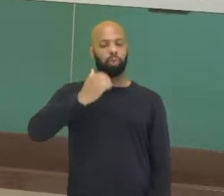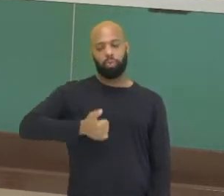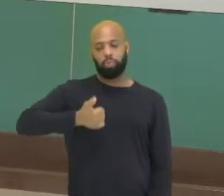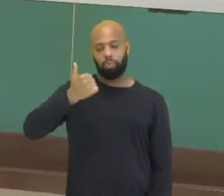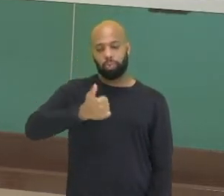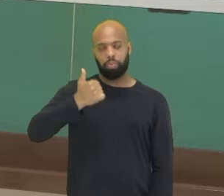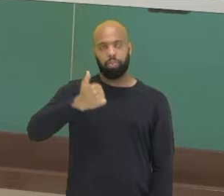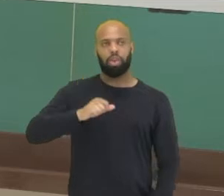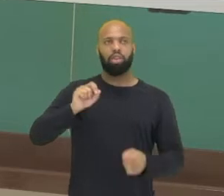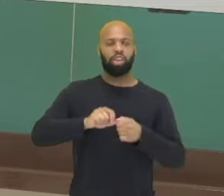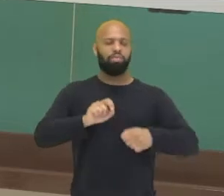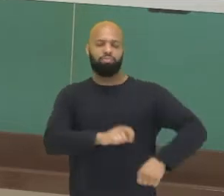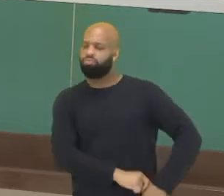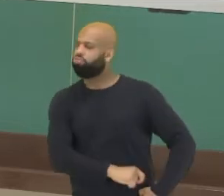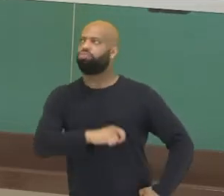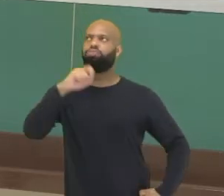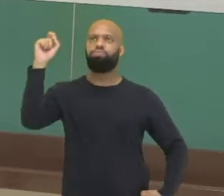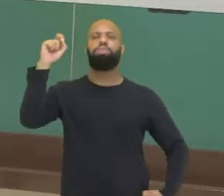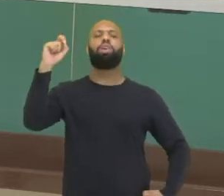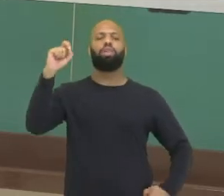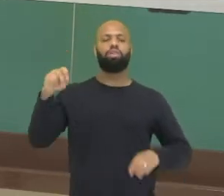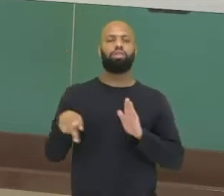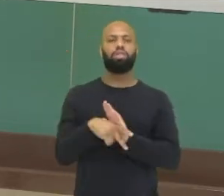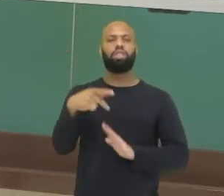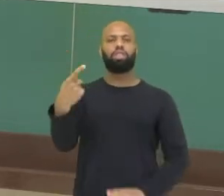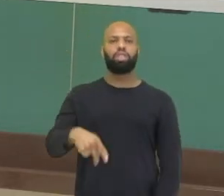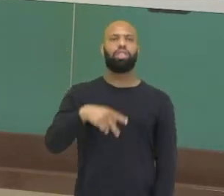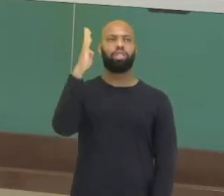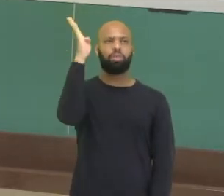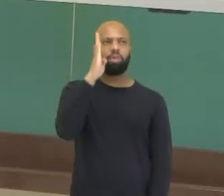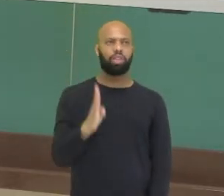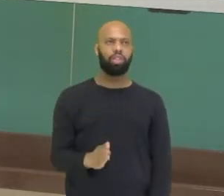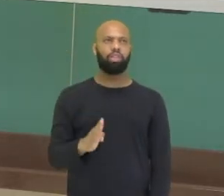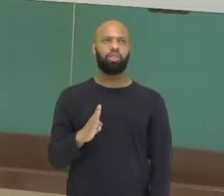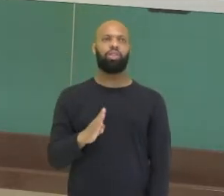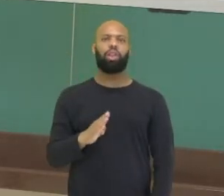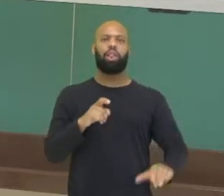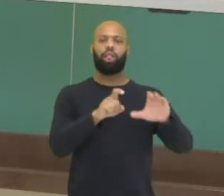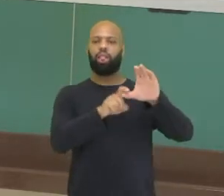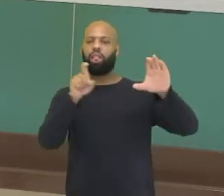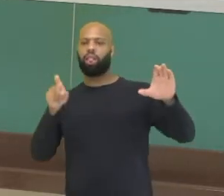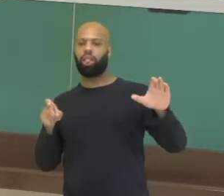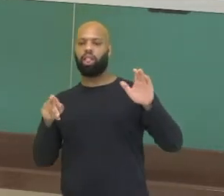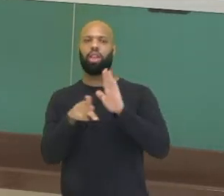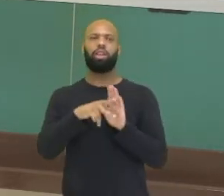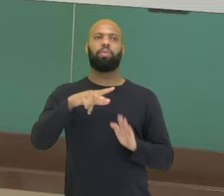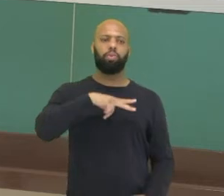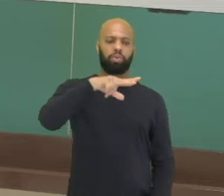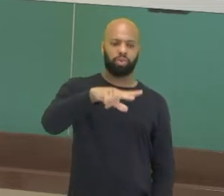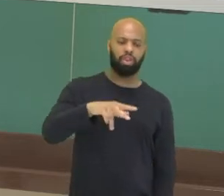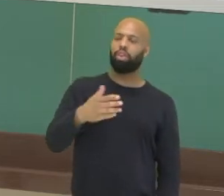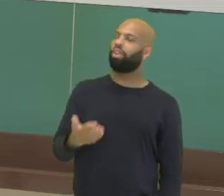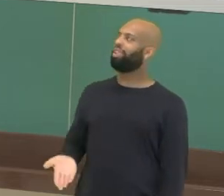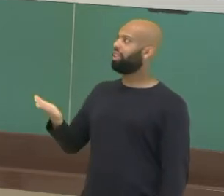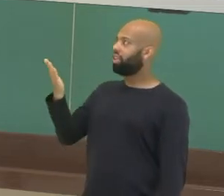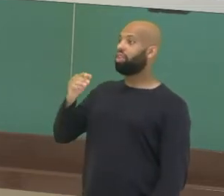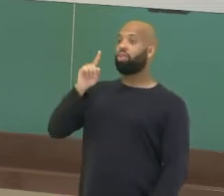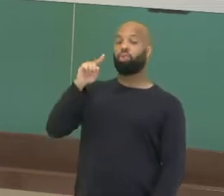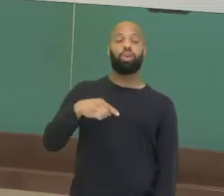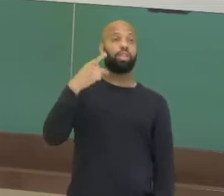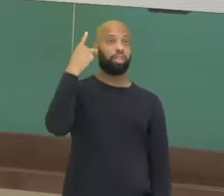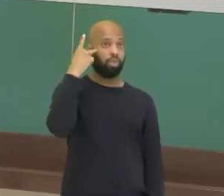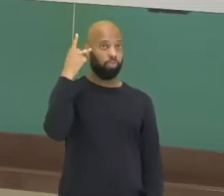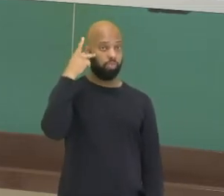então, teria proclamado a independência do Brasil com relação a Portugal. Isso aqui é um espaço na cidade de São